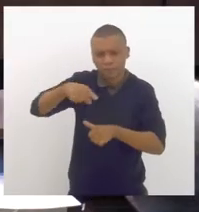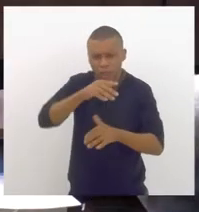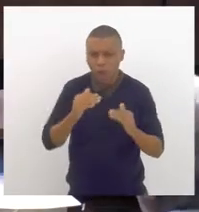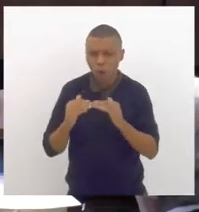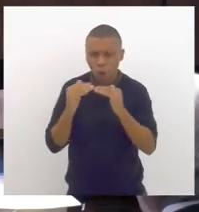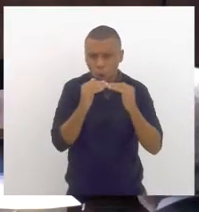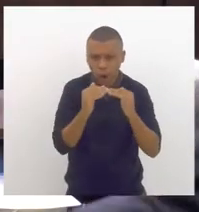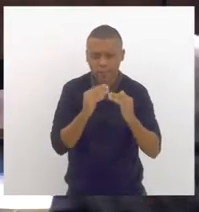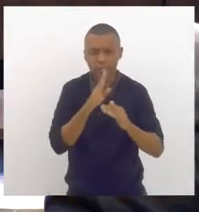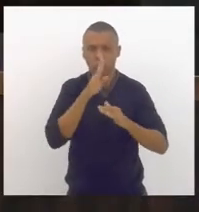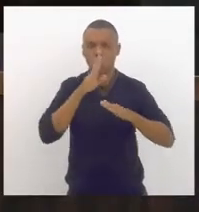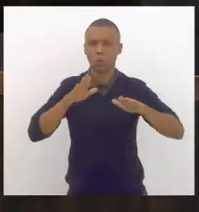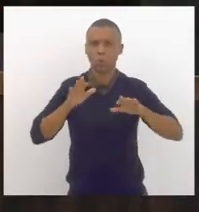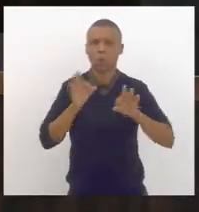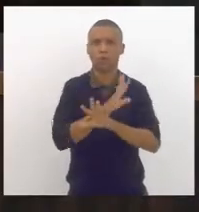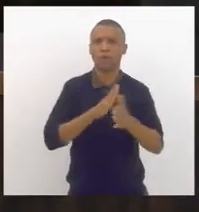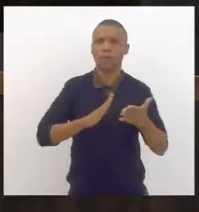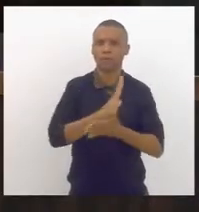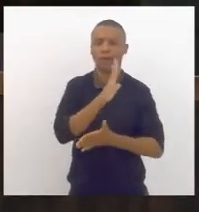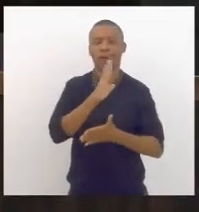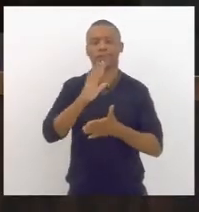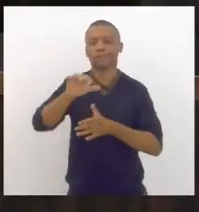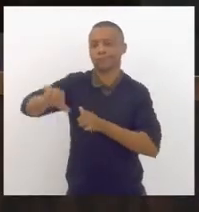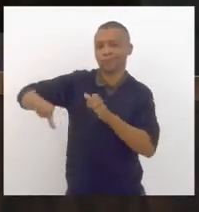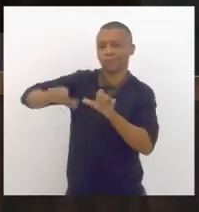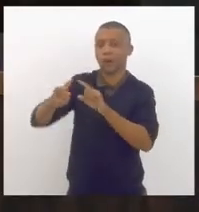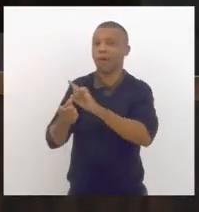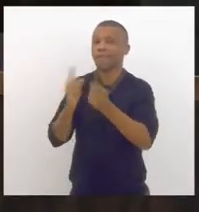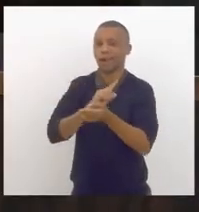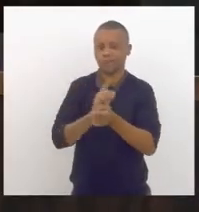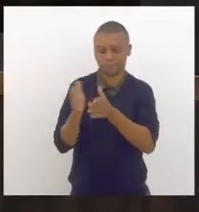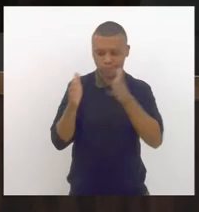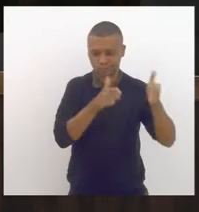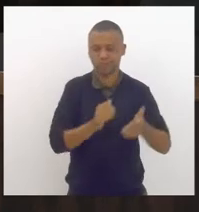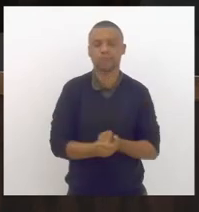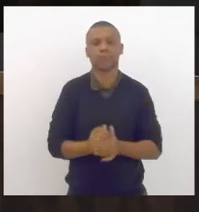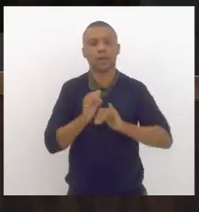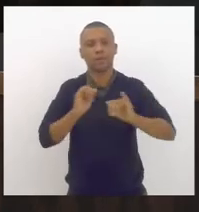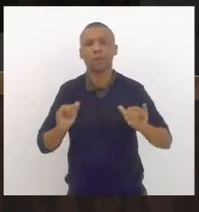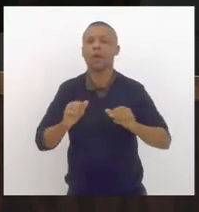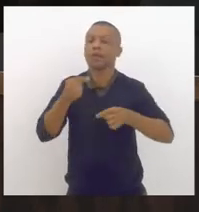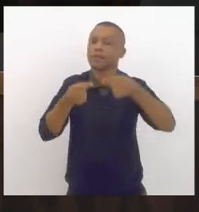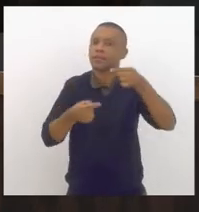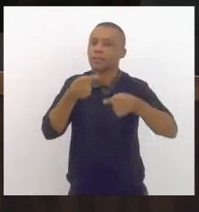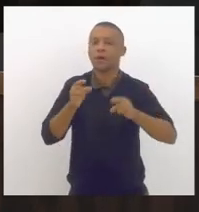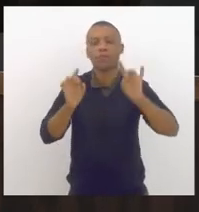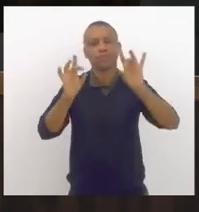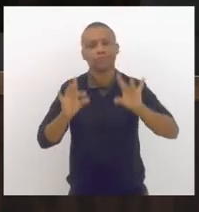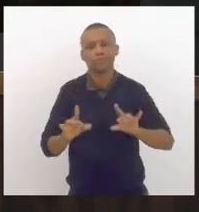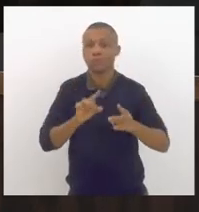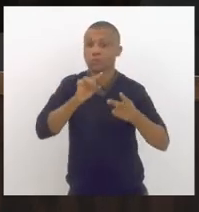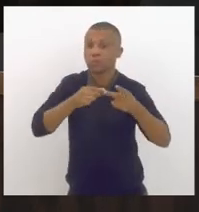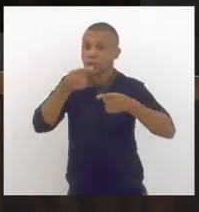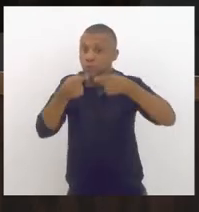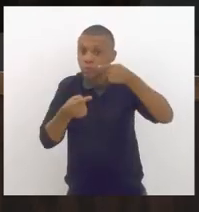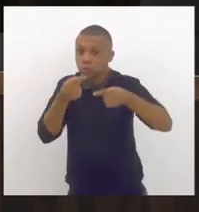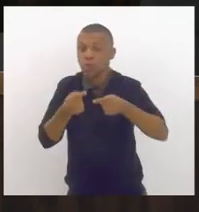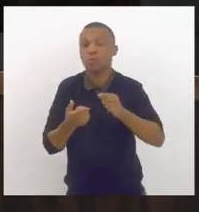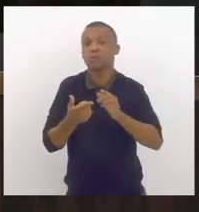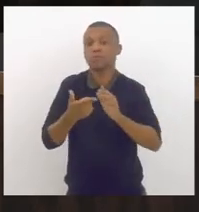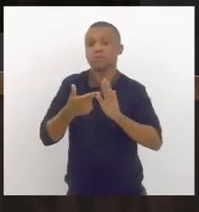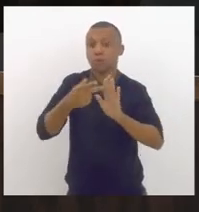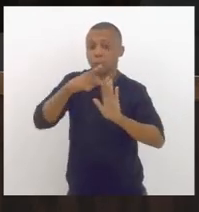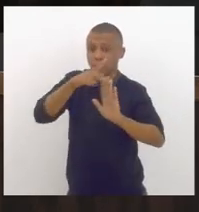permaneçam como estão. Aprovada a inversão da pauta. Anuncio. Tramitação ordinária em segunda discussão, redação